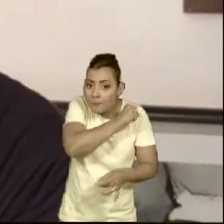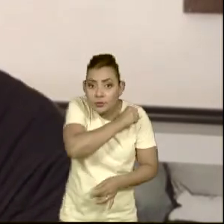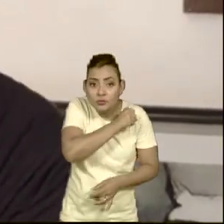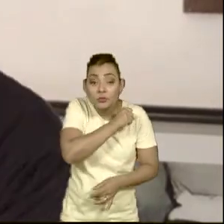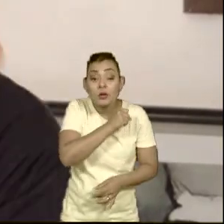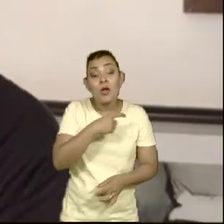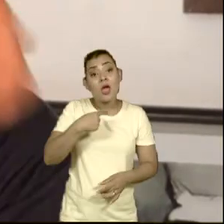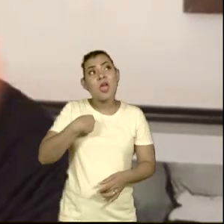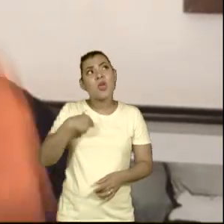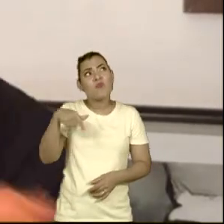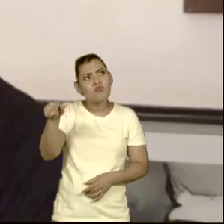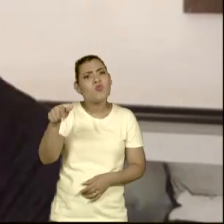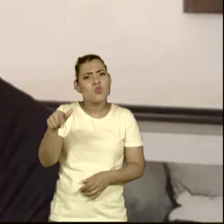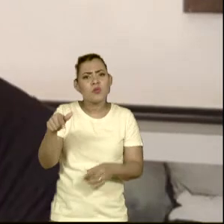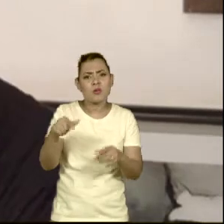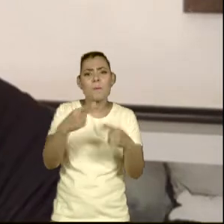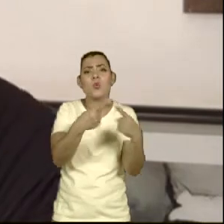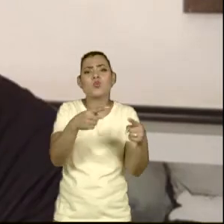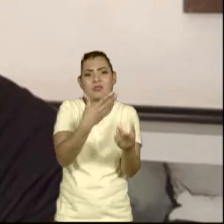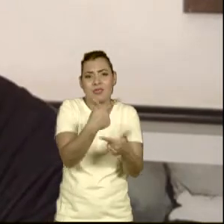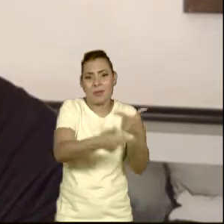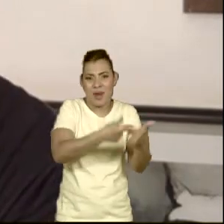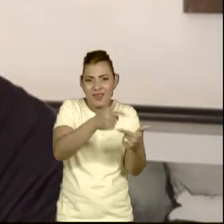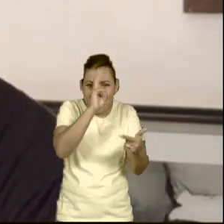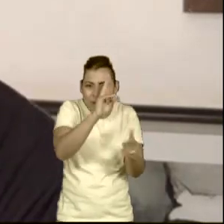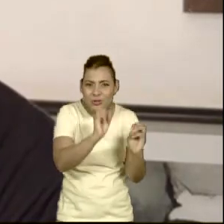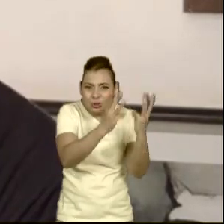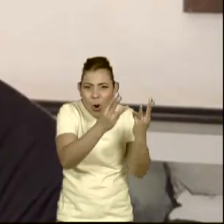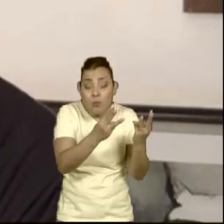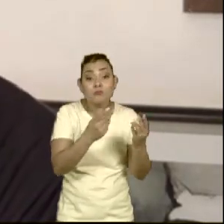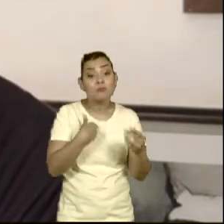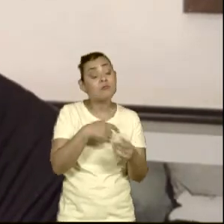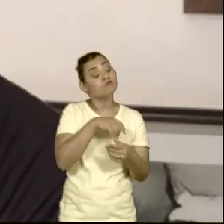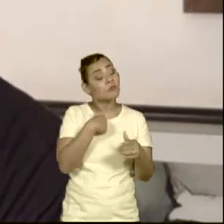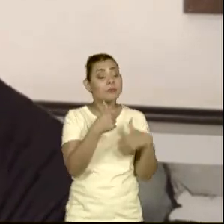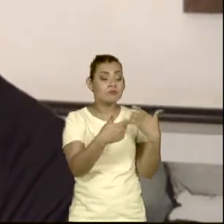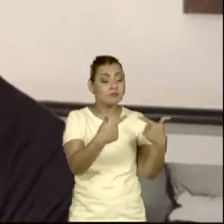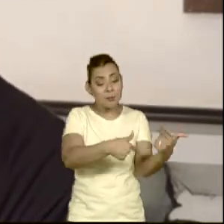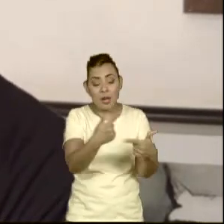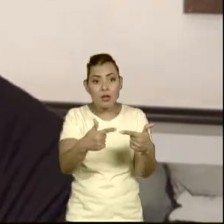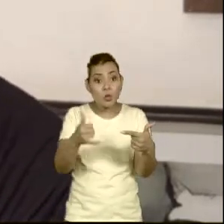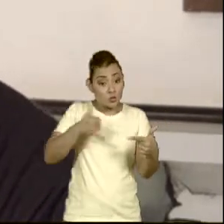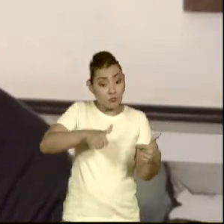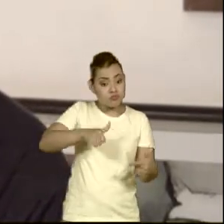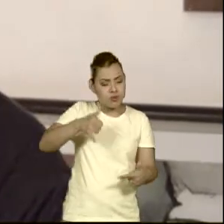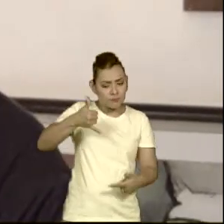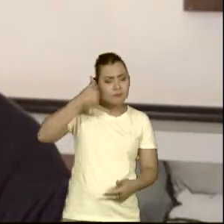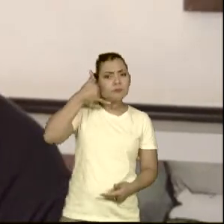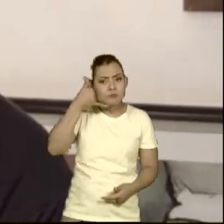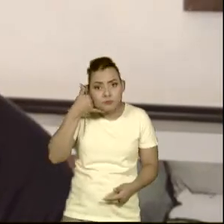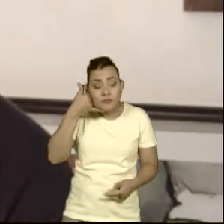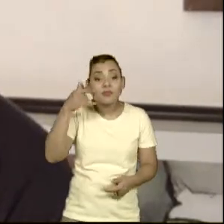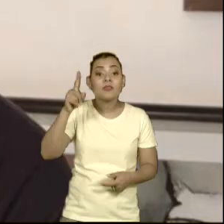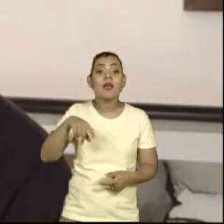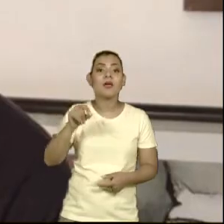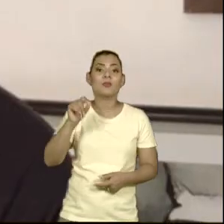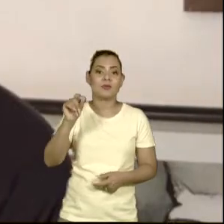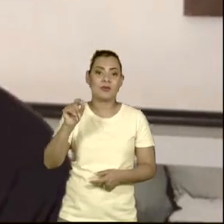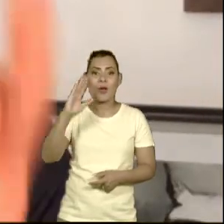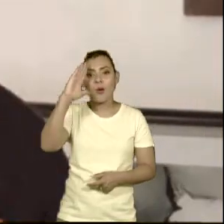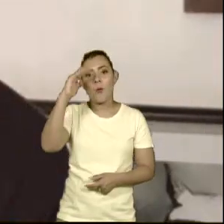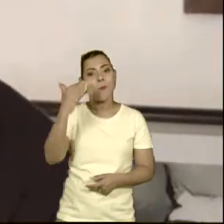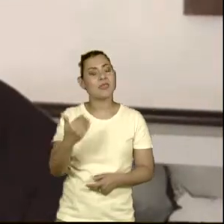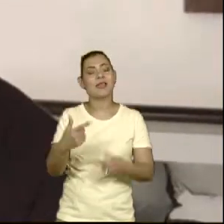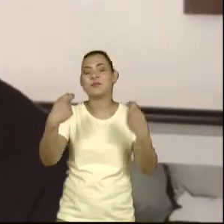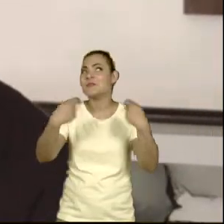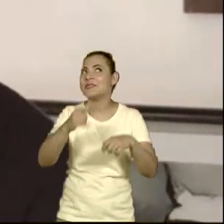um dia eu estava na tal da produtora de música e o telefone lá tocou e eu atendo e era, não sei nem se ela lembra disso, mas essa homenagem